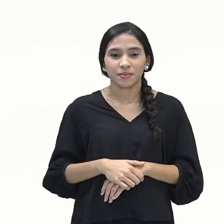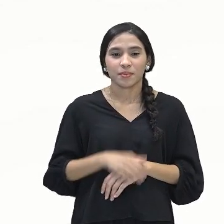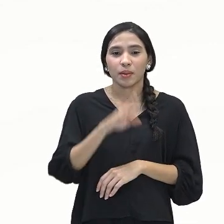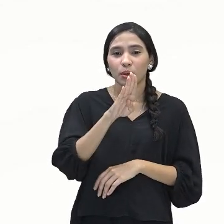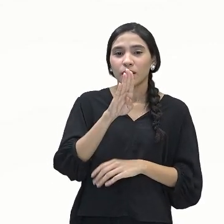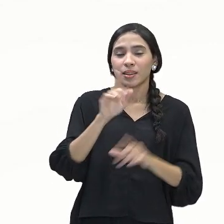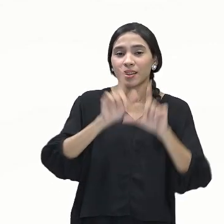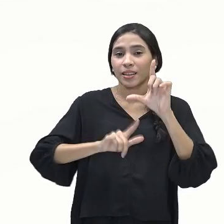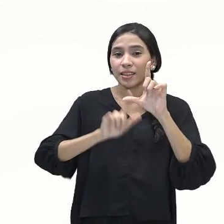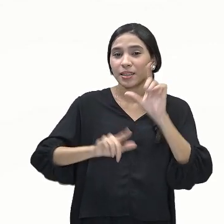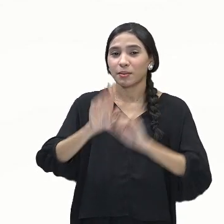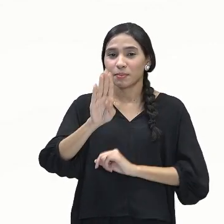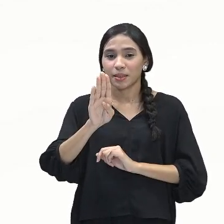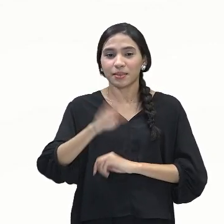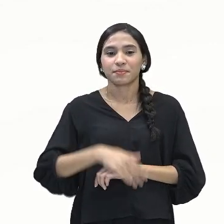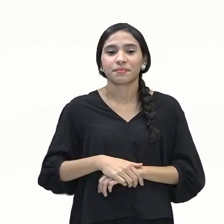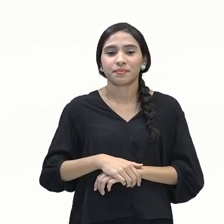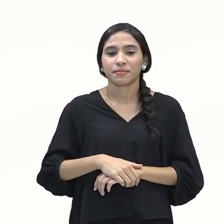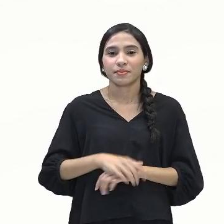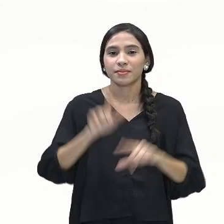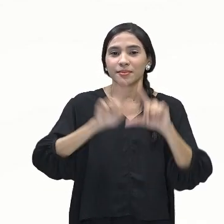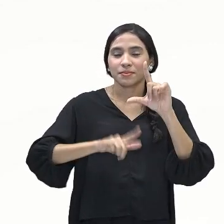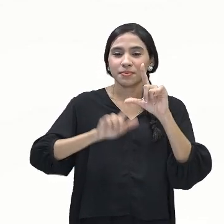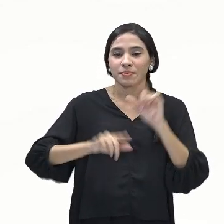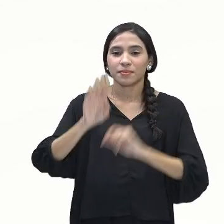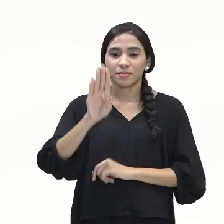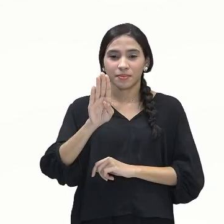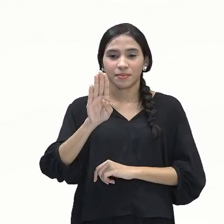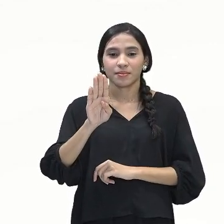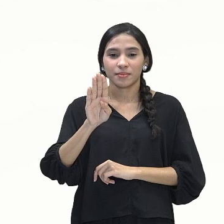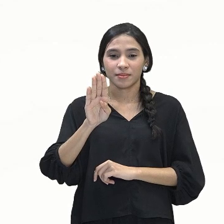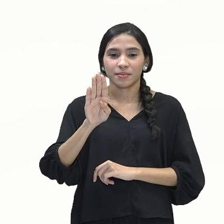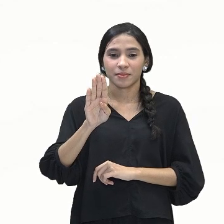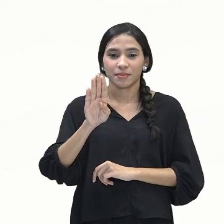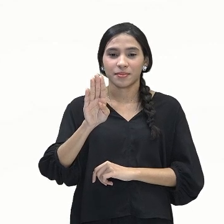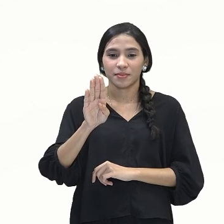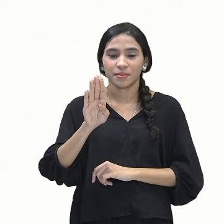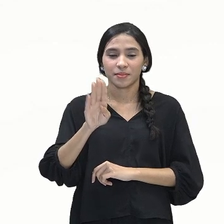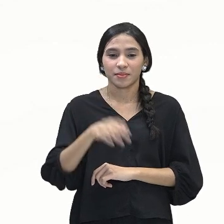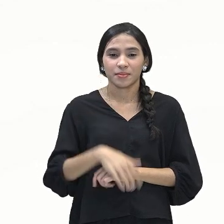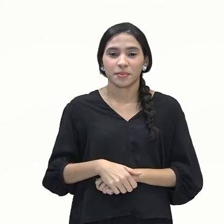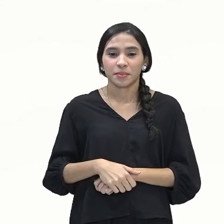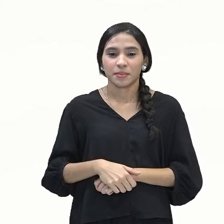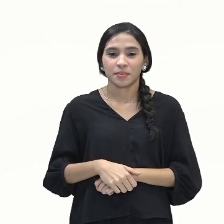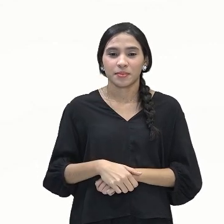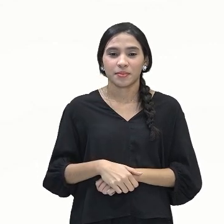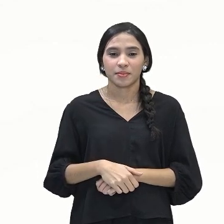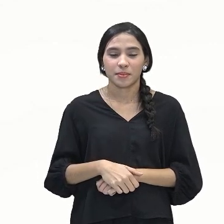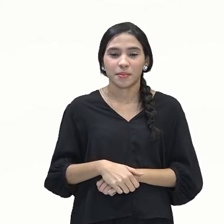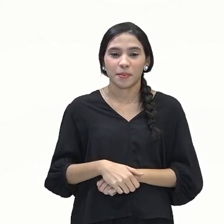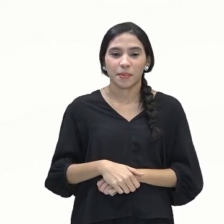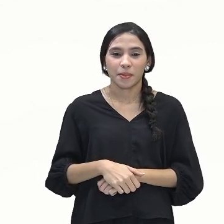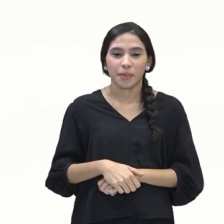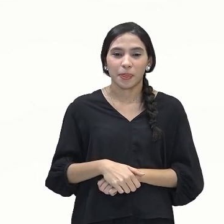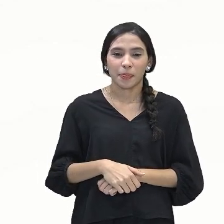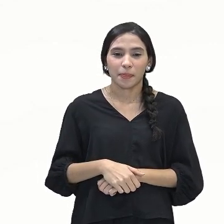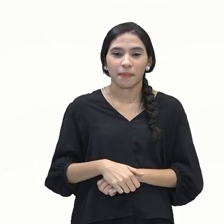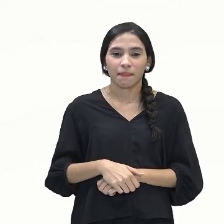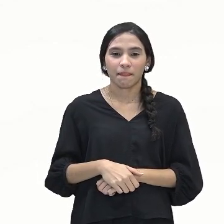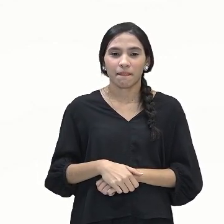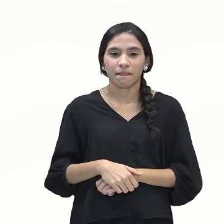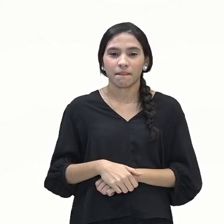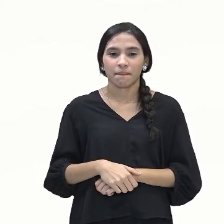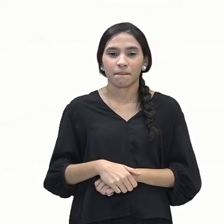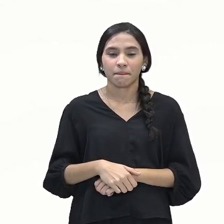a consoante B. As palavras aqui já não, né? Mas não é B, mas